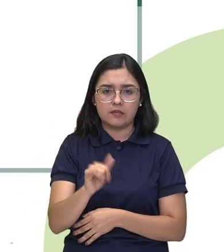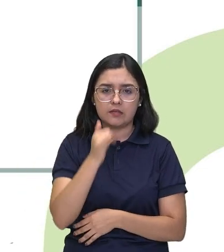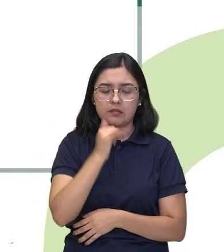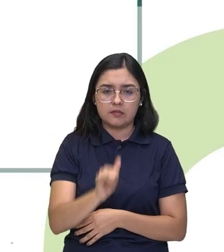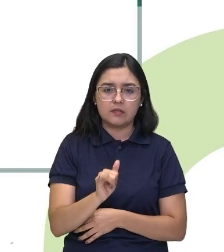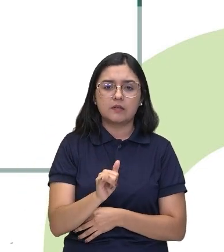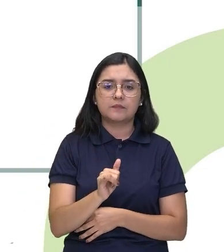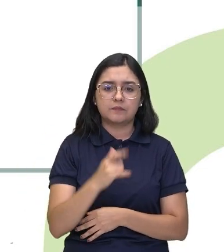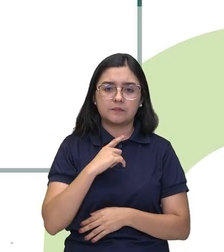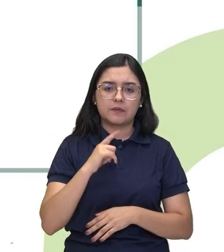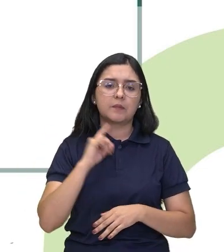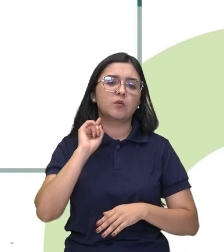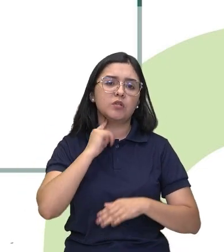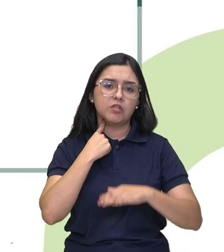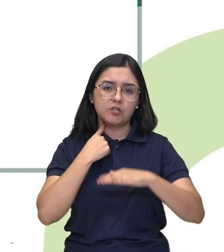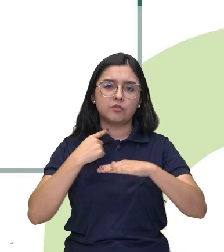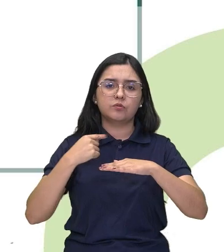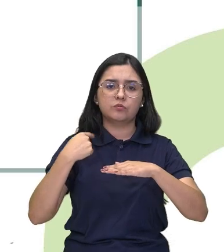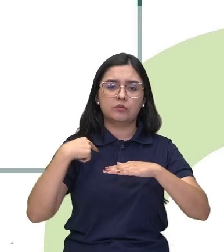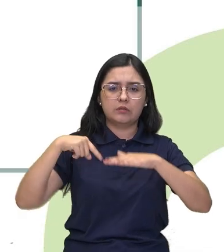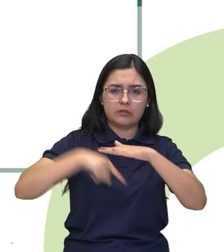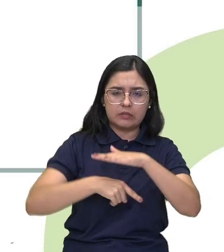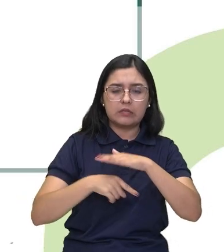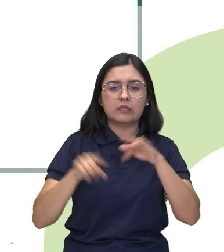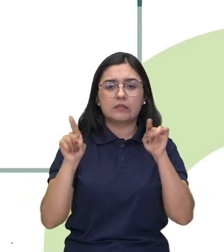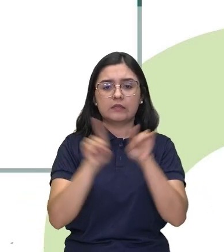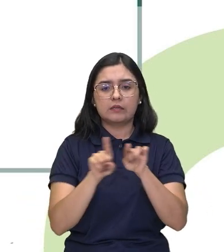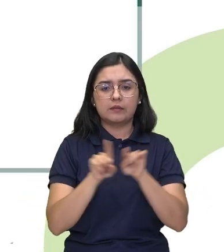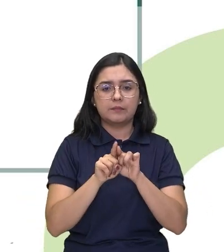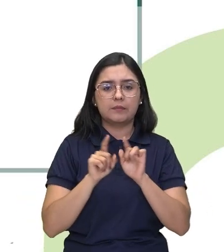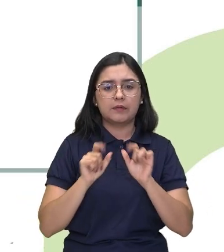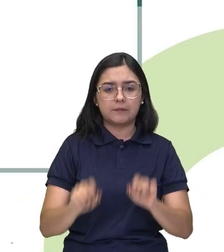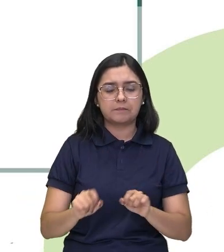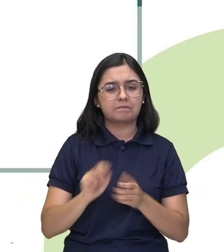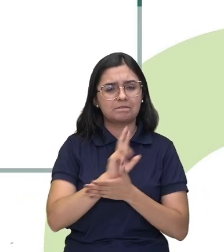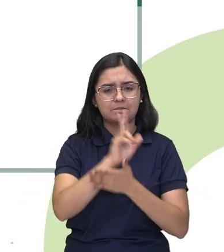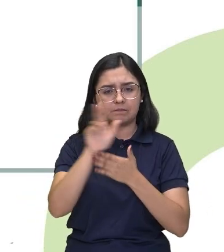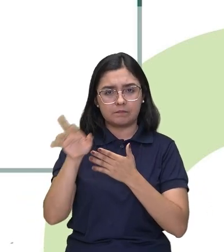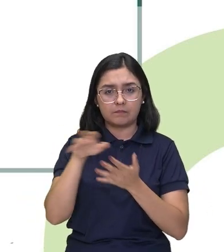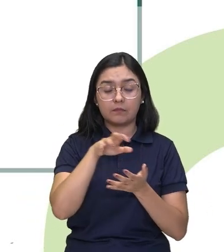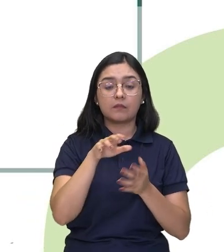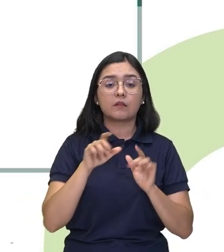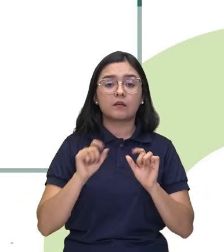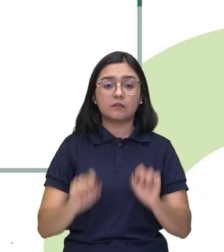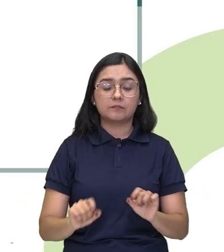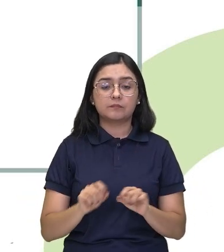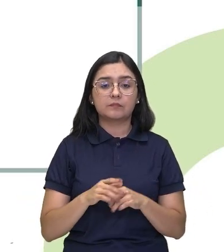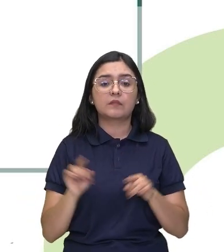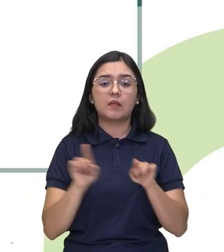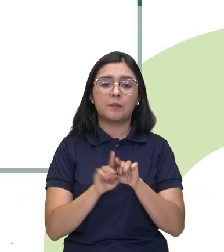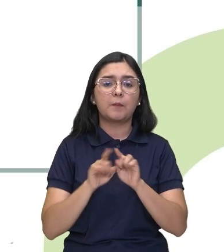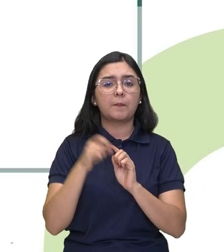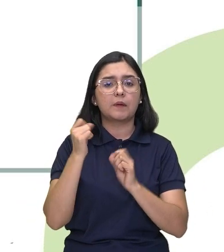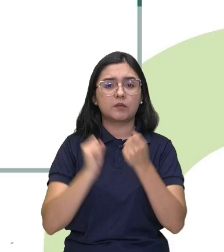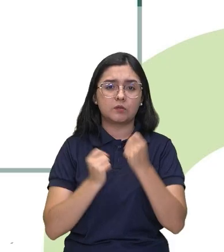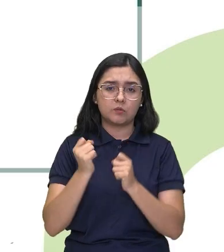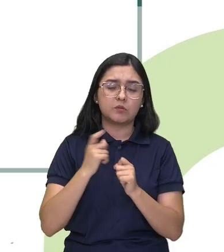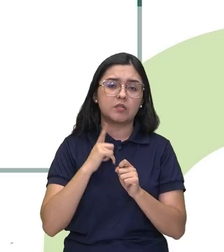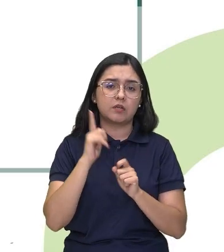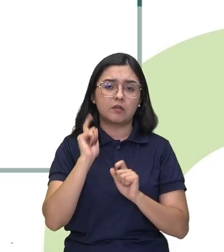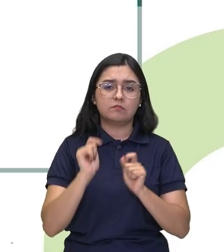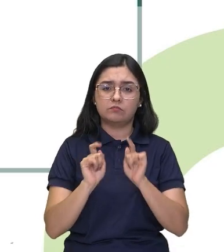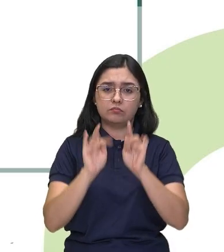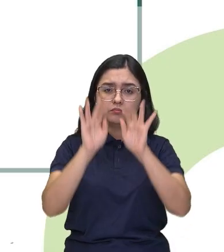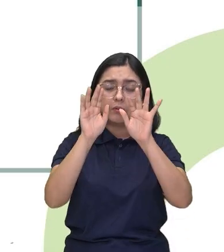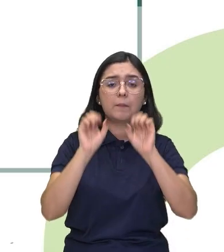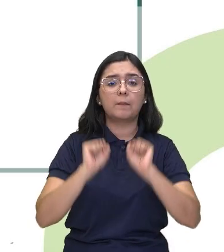aterro sanitário, atividades ali de incineração, né? Ou até mesmo alguma indústria que polui muito, isso